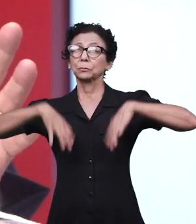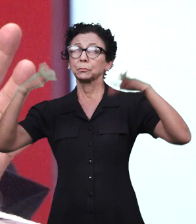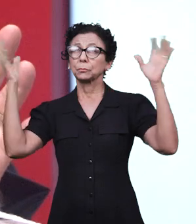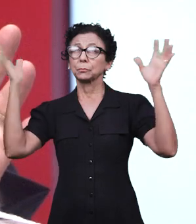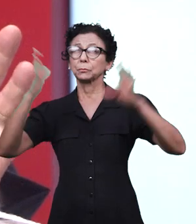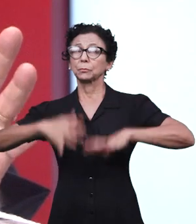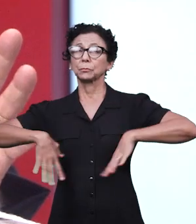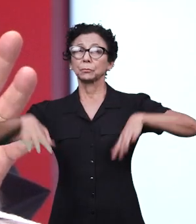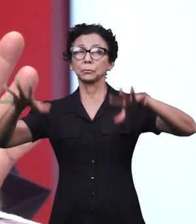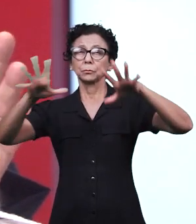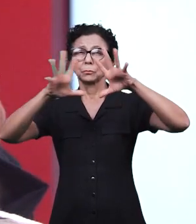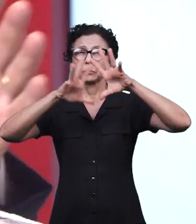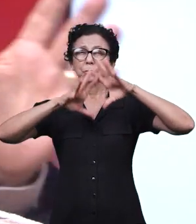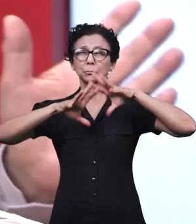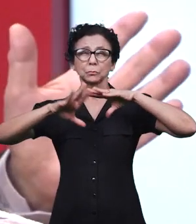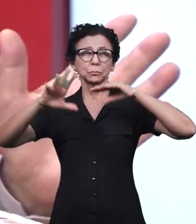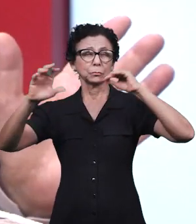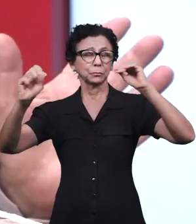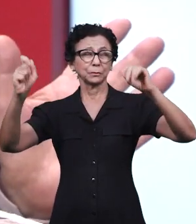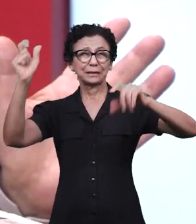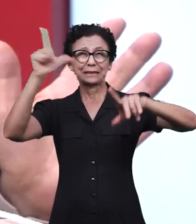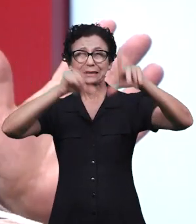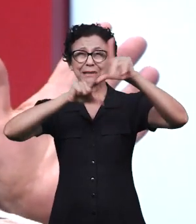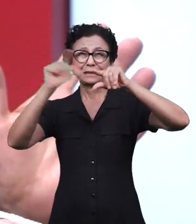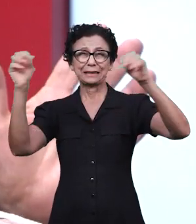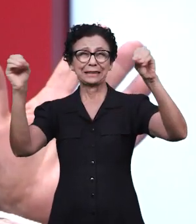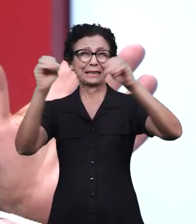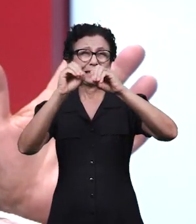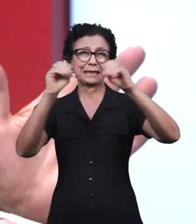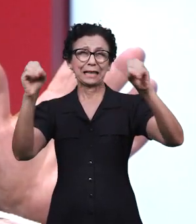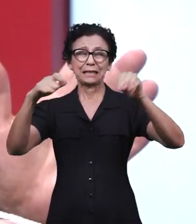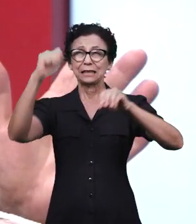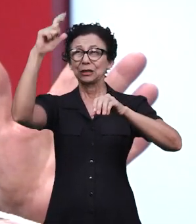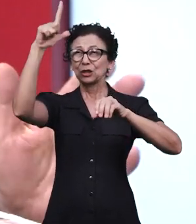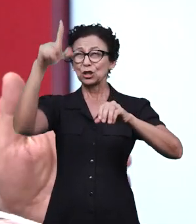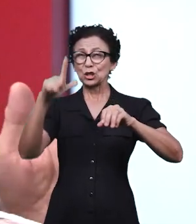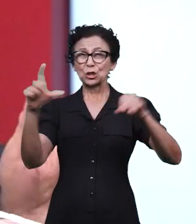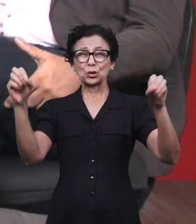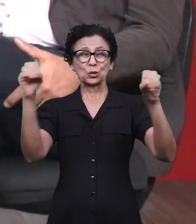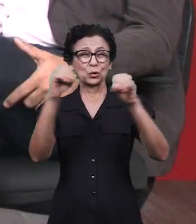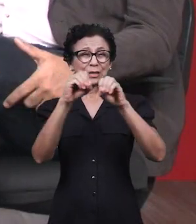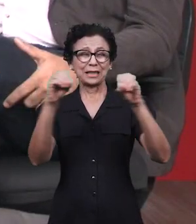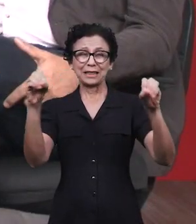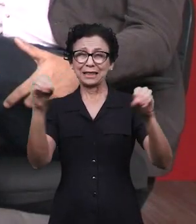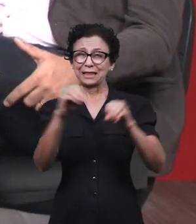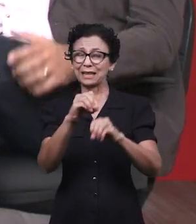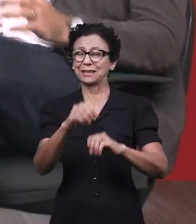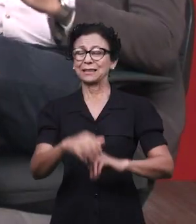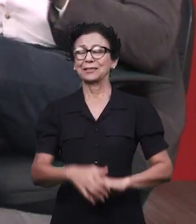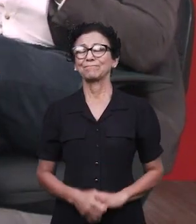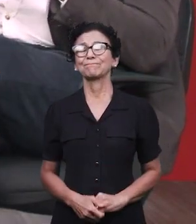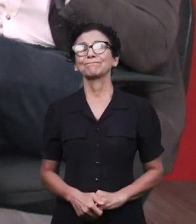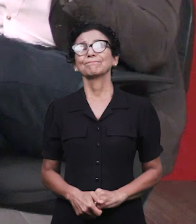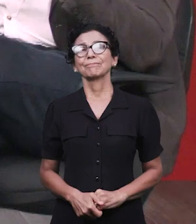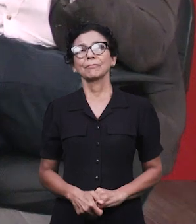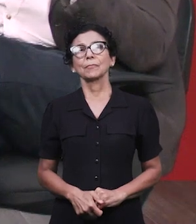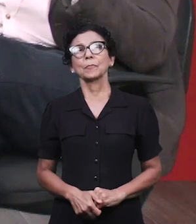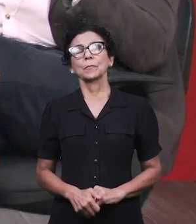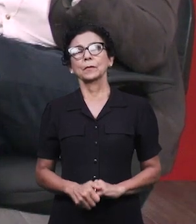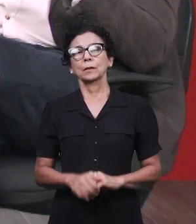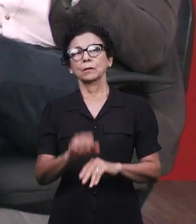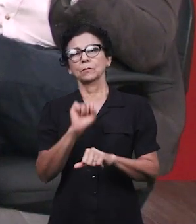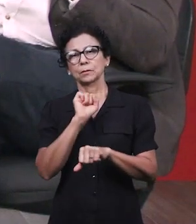chegamos ali na ilha de Creta, de onde eles perderam o controle do navio completamente. Recordar aqui, porque às vezes a gente